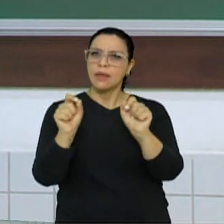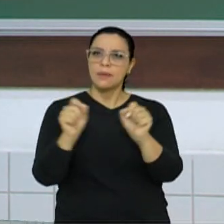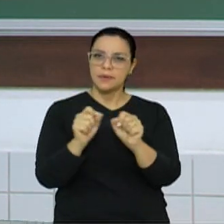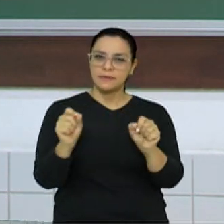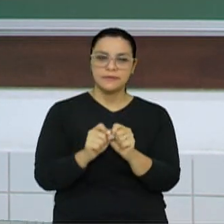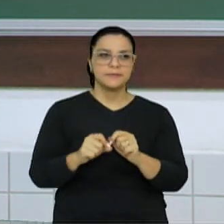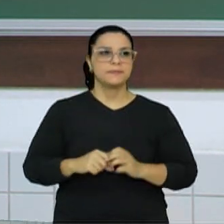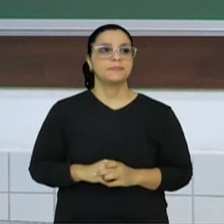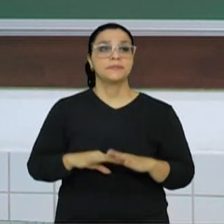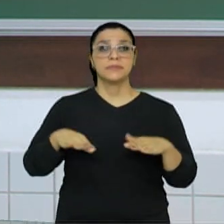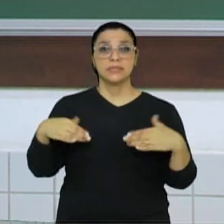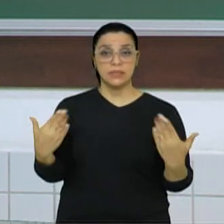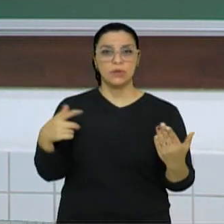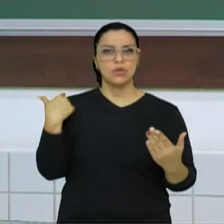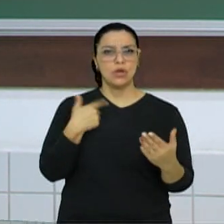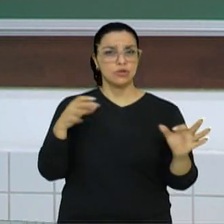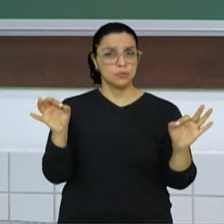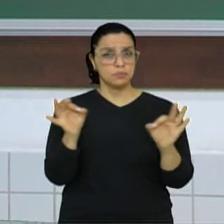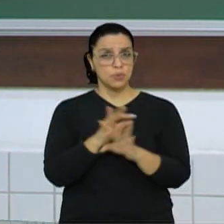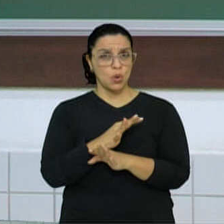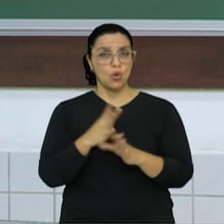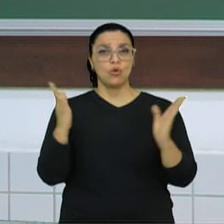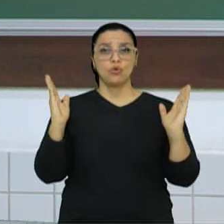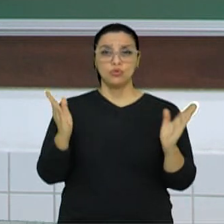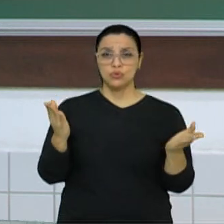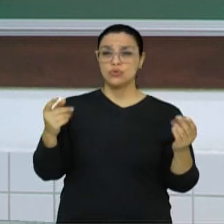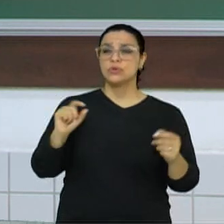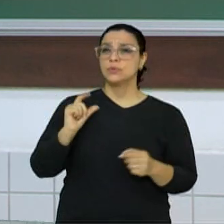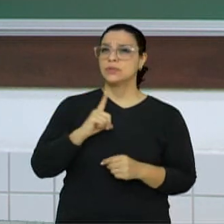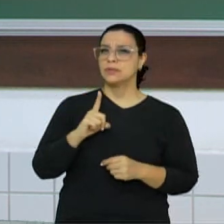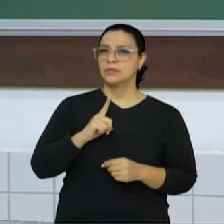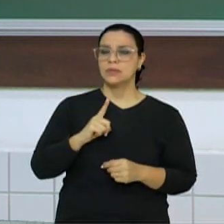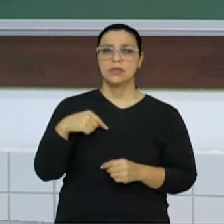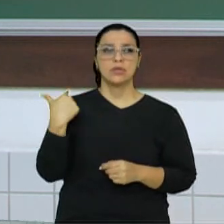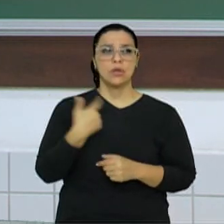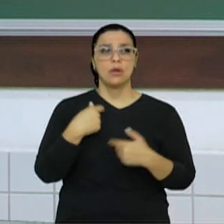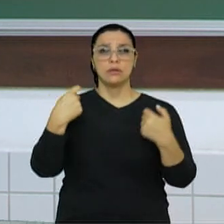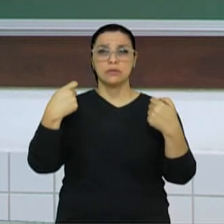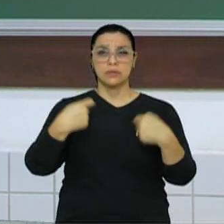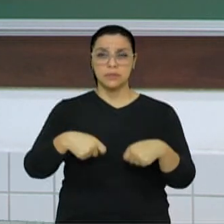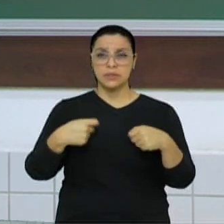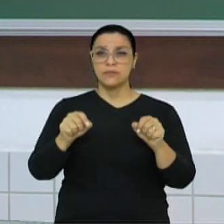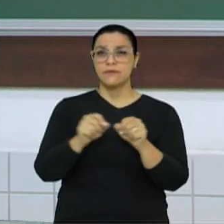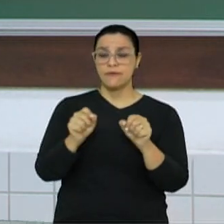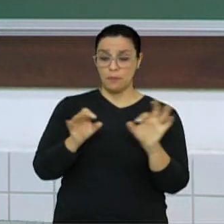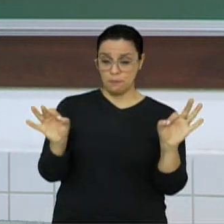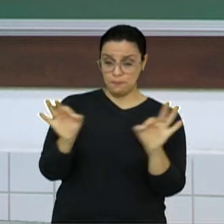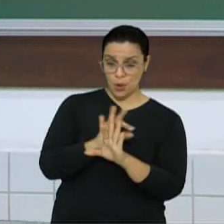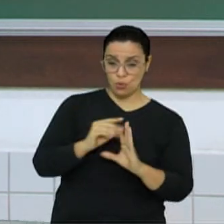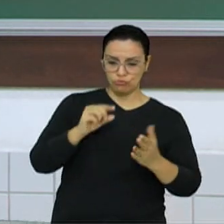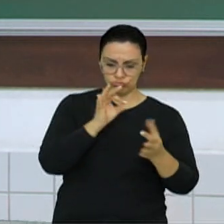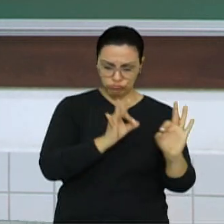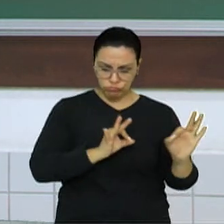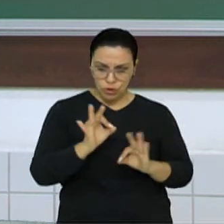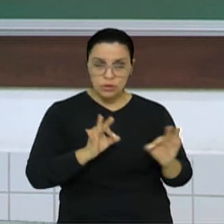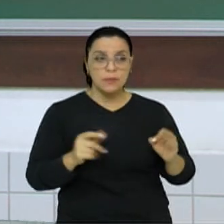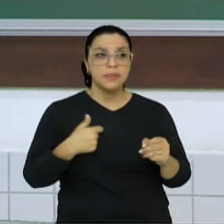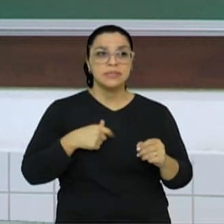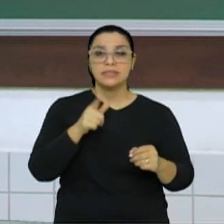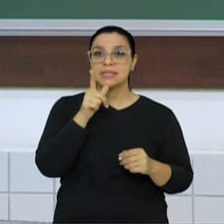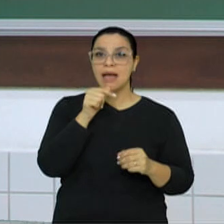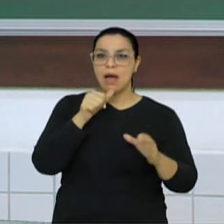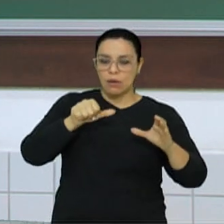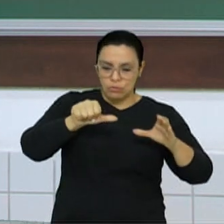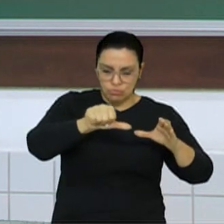faz. Aí, gente, nós temos ali a situação de que, após isso, a gente precisaria